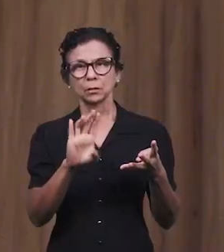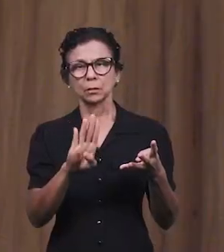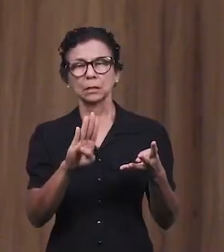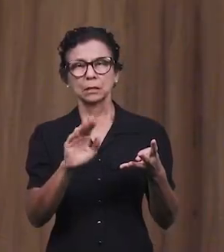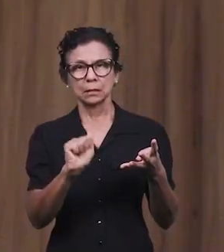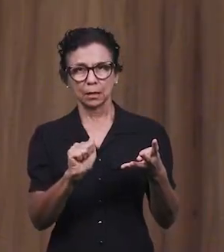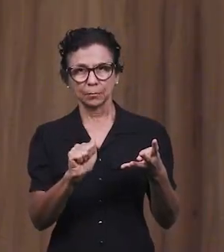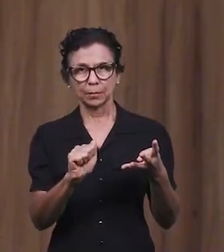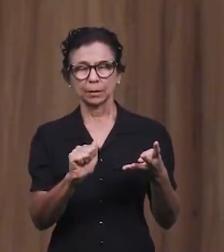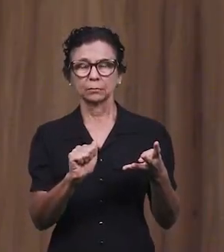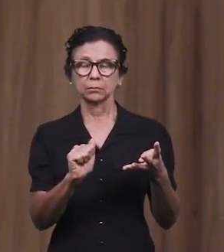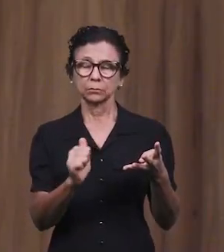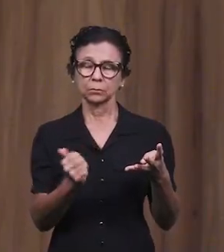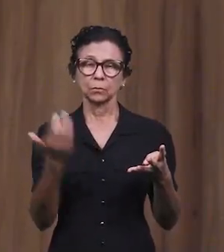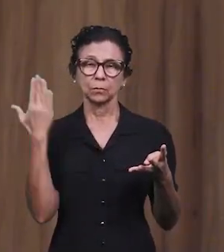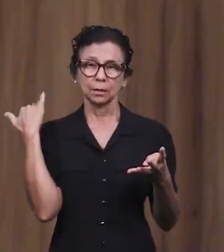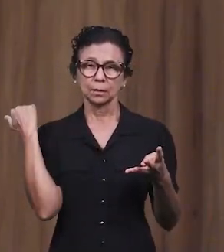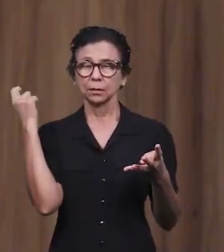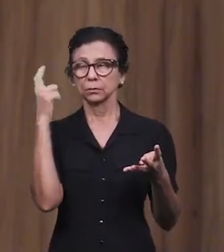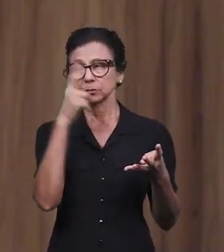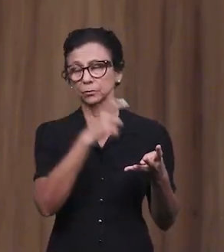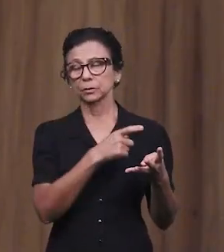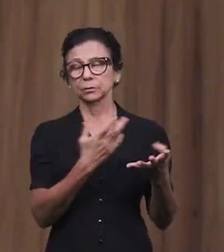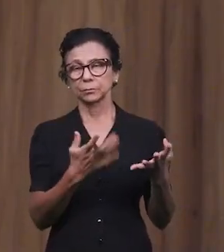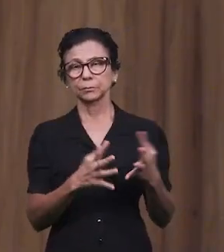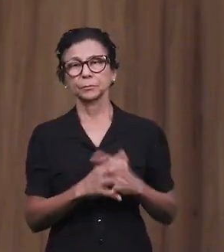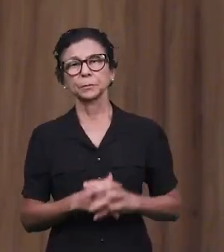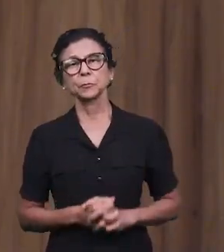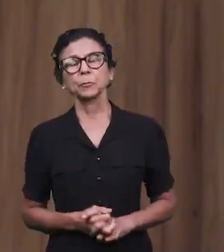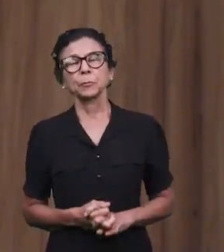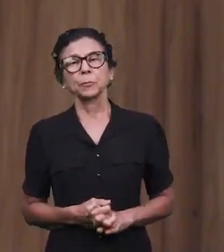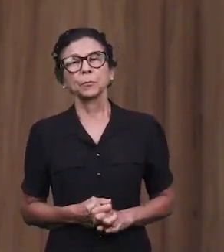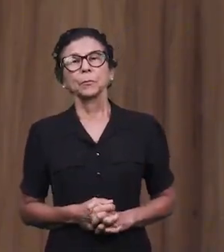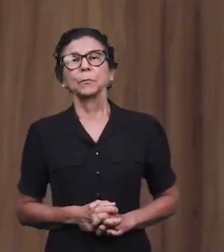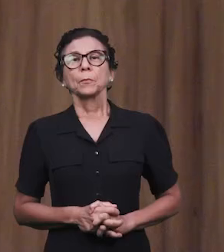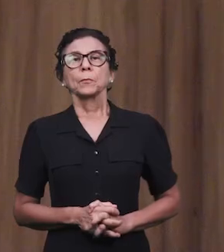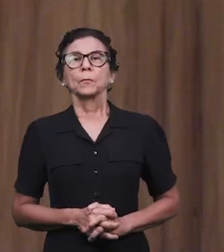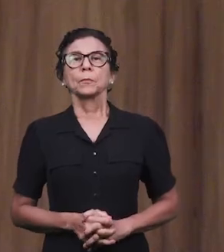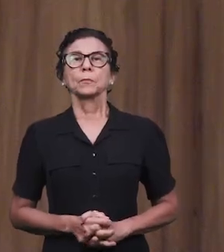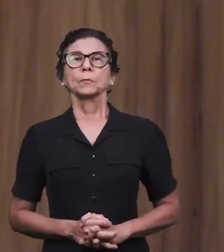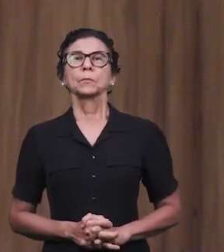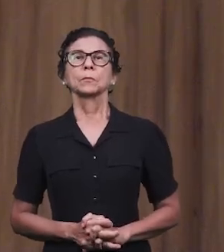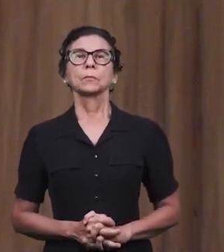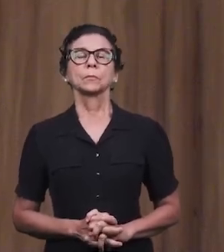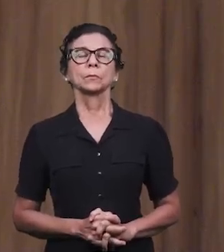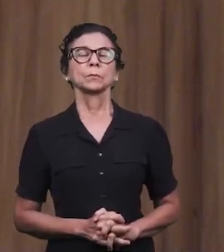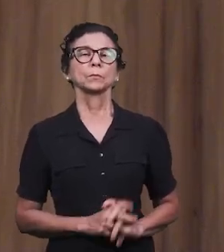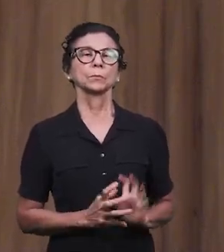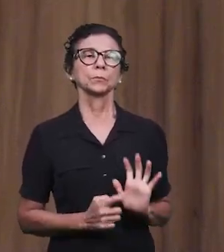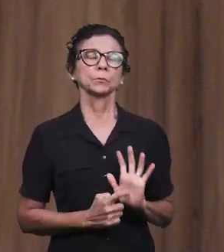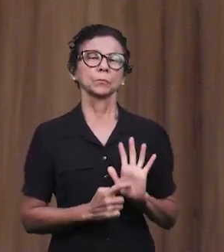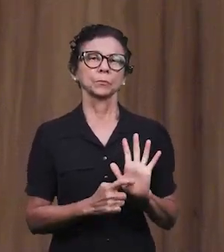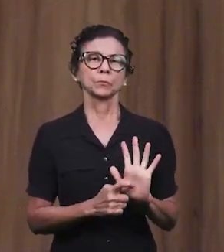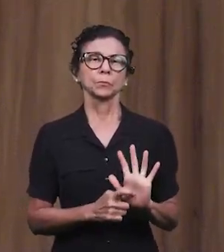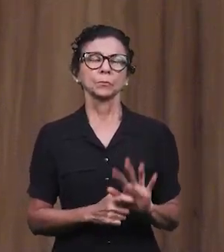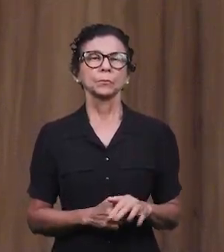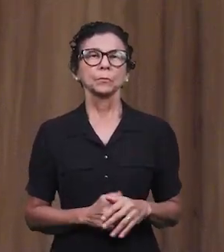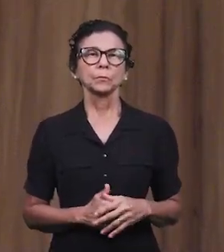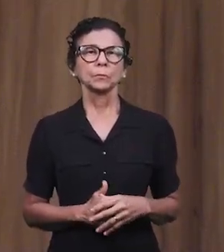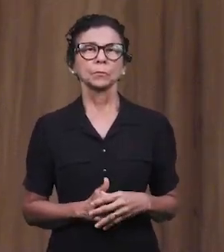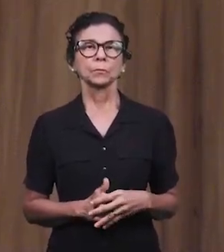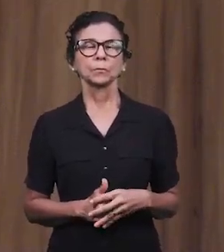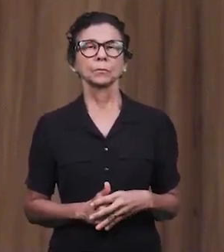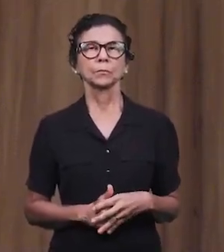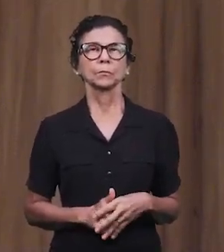não honroso, que está em 2 Samuel 11:3. Nós vamos aqui agora mostrar para os